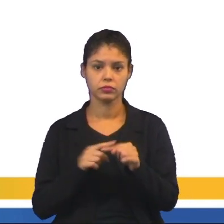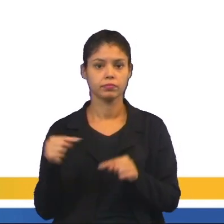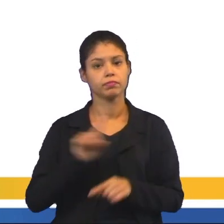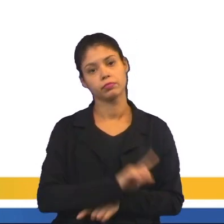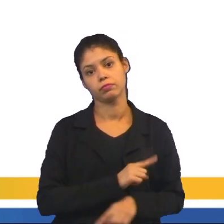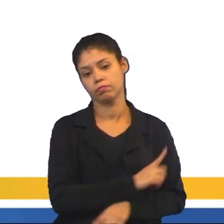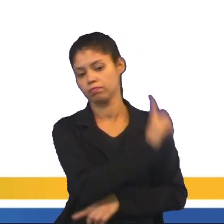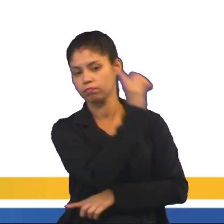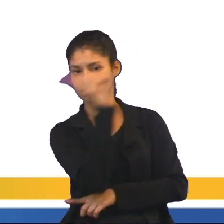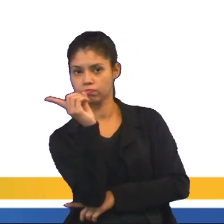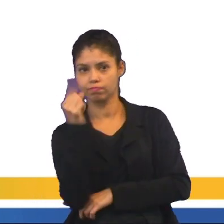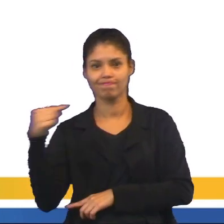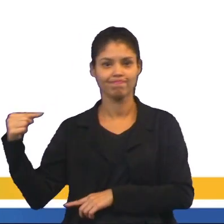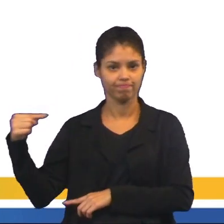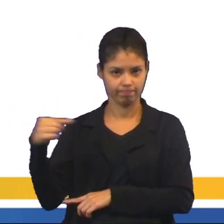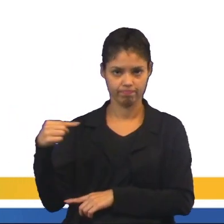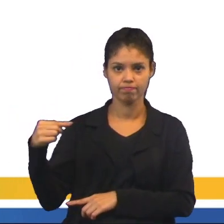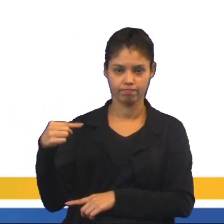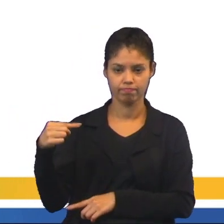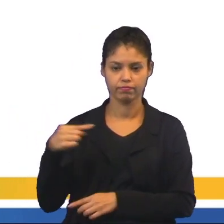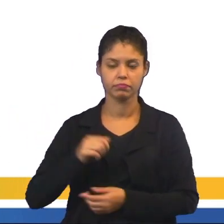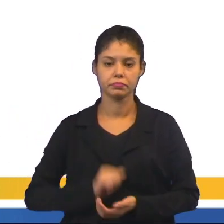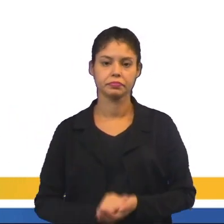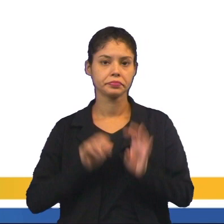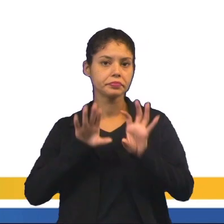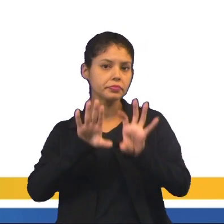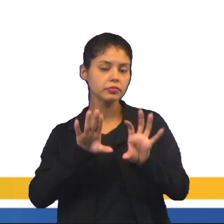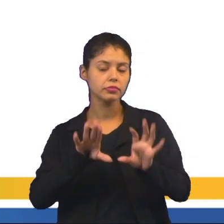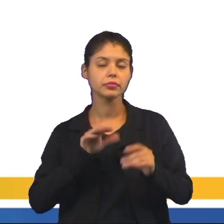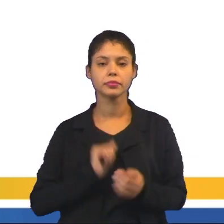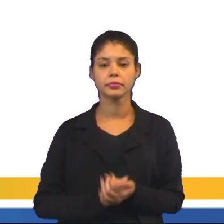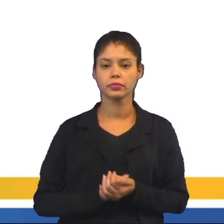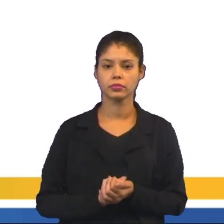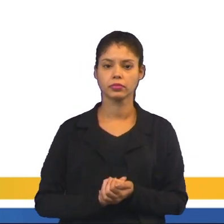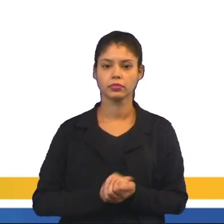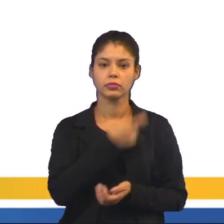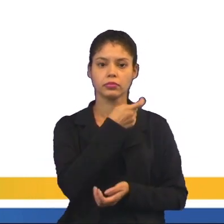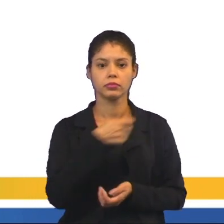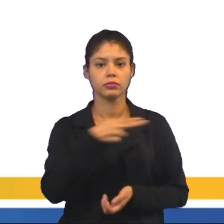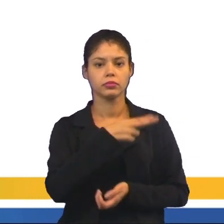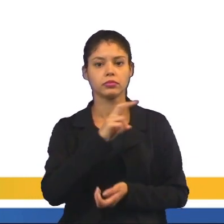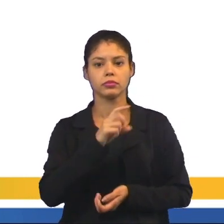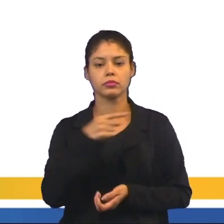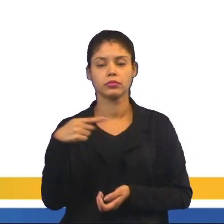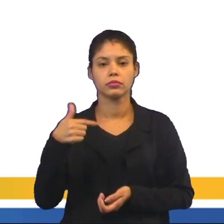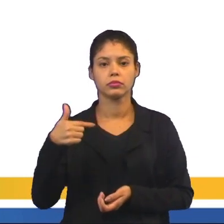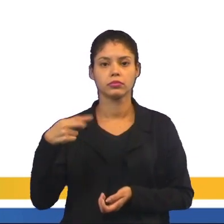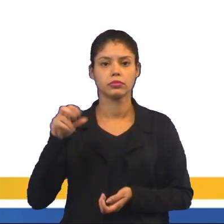passa para o segundo membro, ficando negativo. Com isso, eu vou ter x igual a